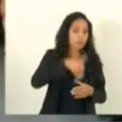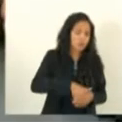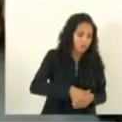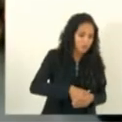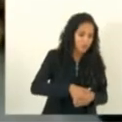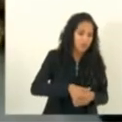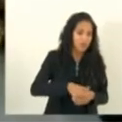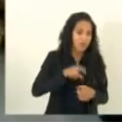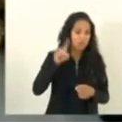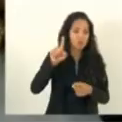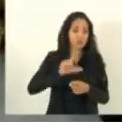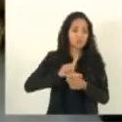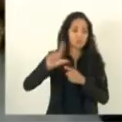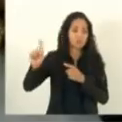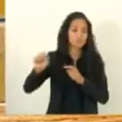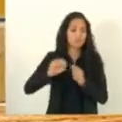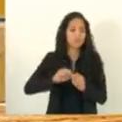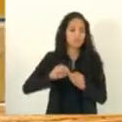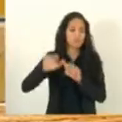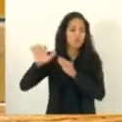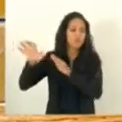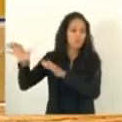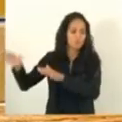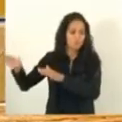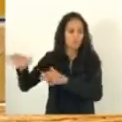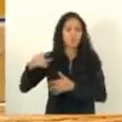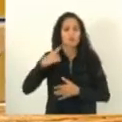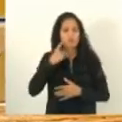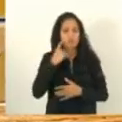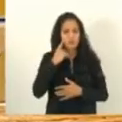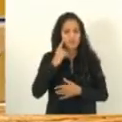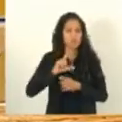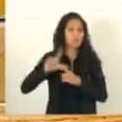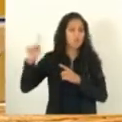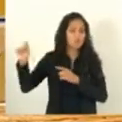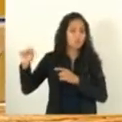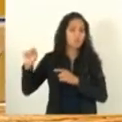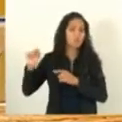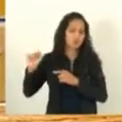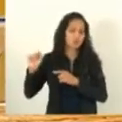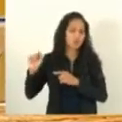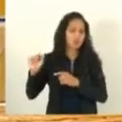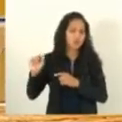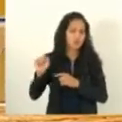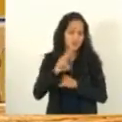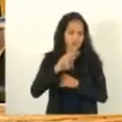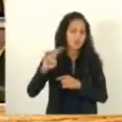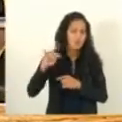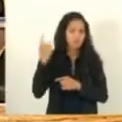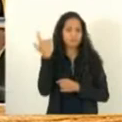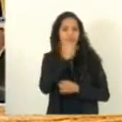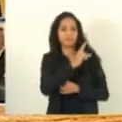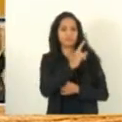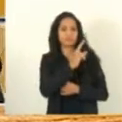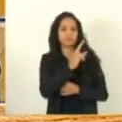deste auditório, com certeza com a vitória.